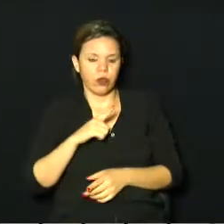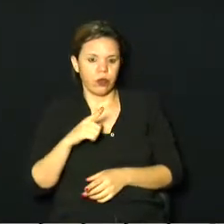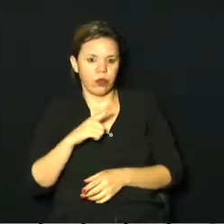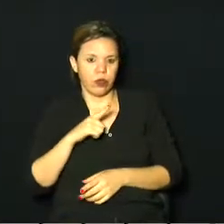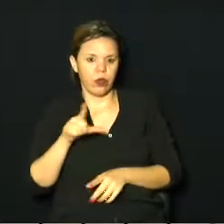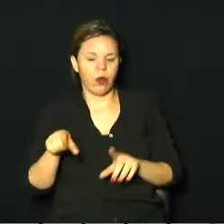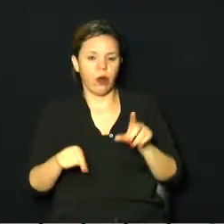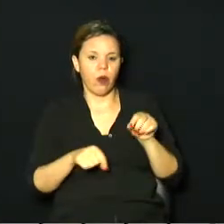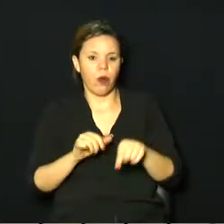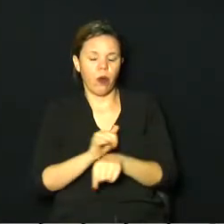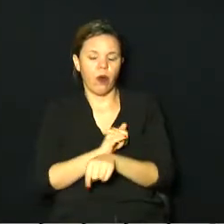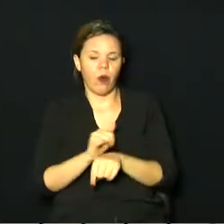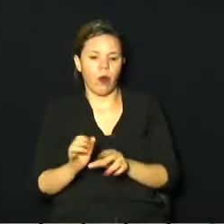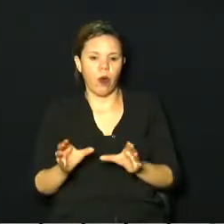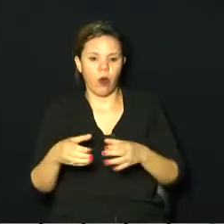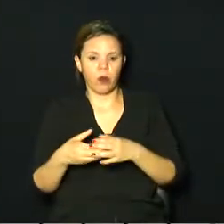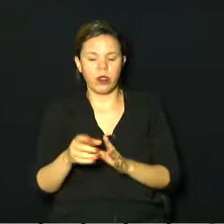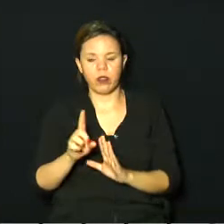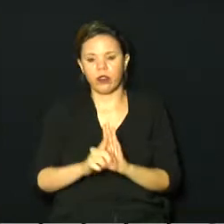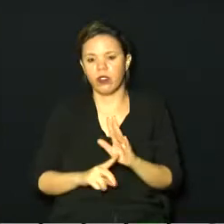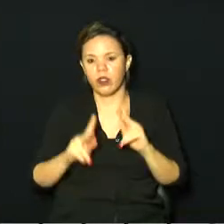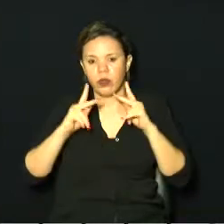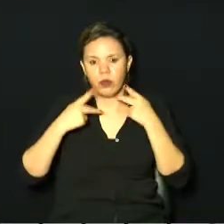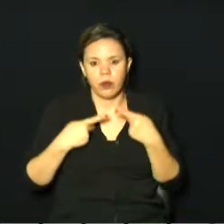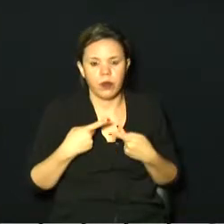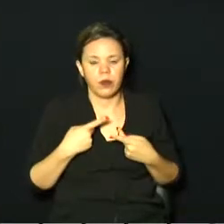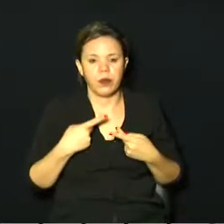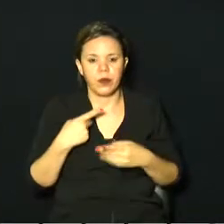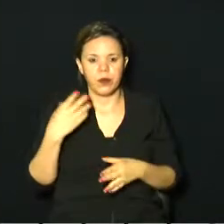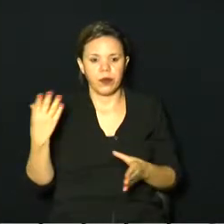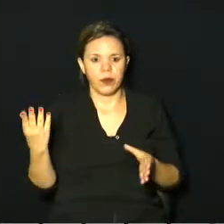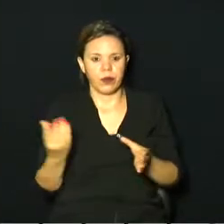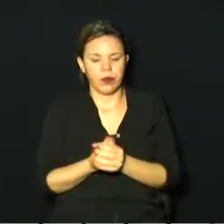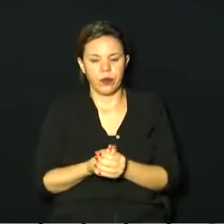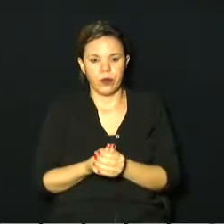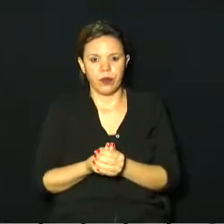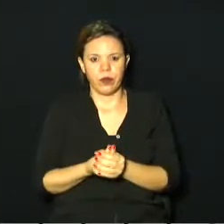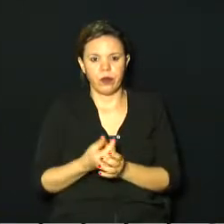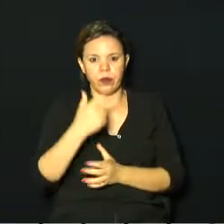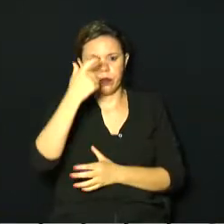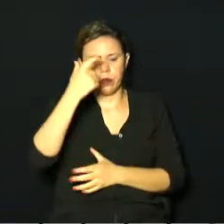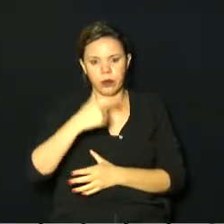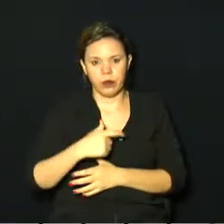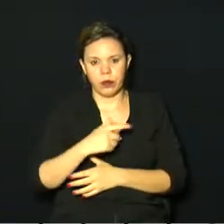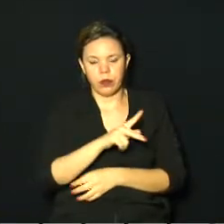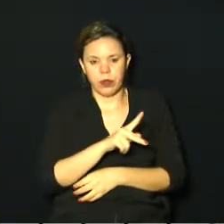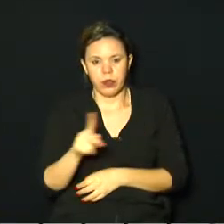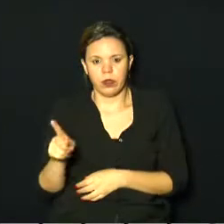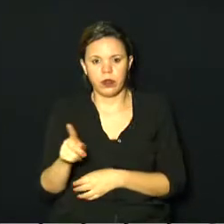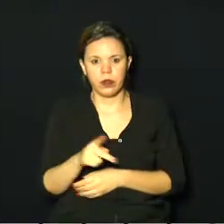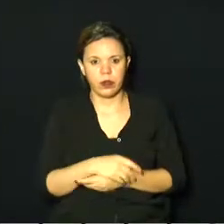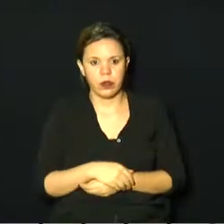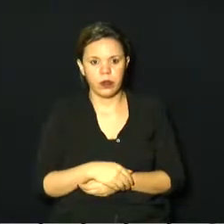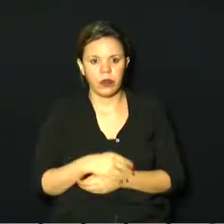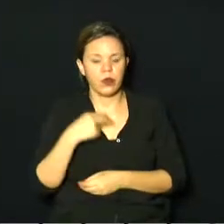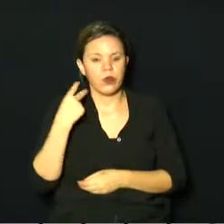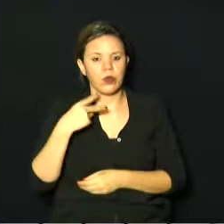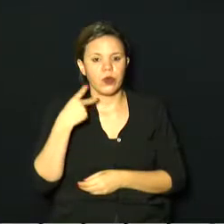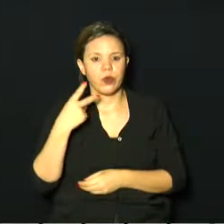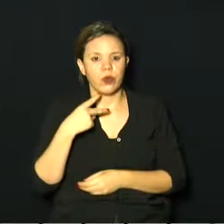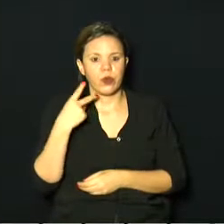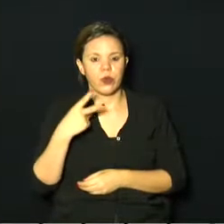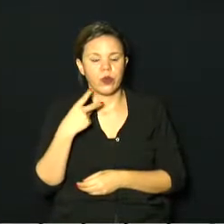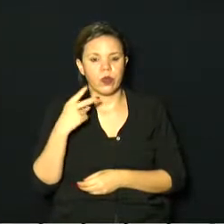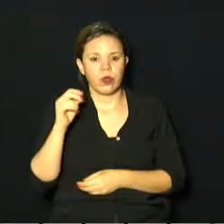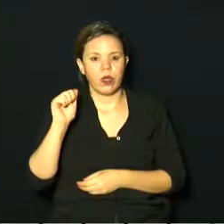A Comissão de Direitos Humanos, ela é composta por mim, como presidente, pelo vereador André